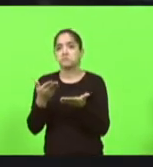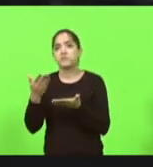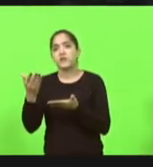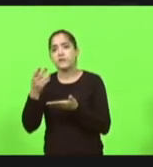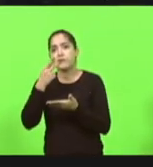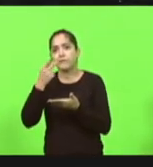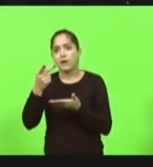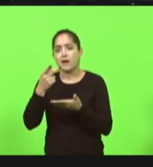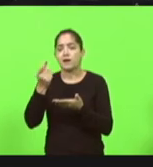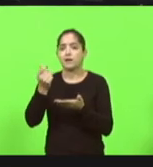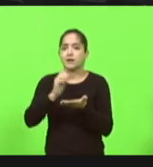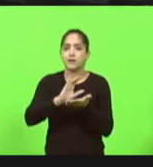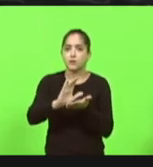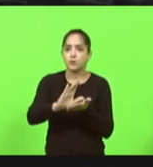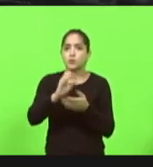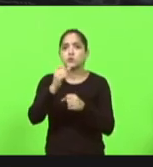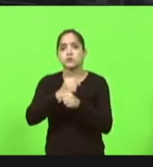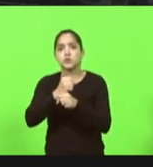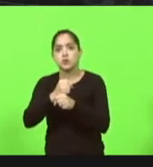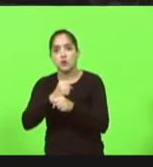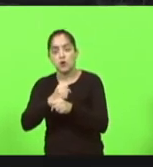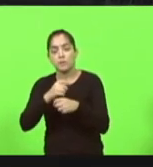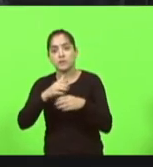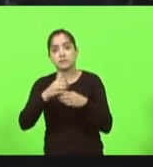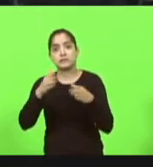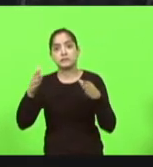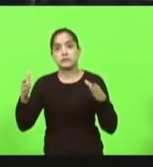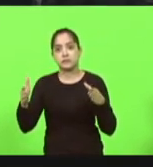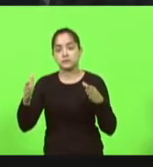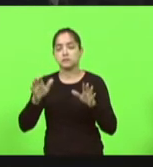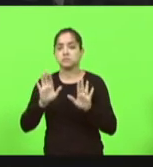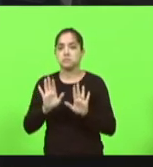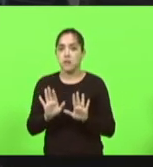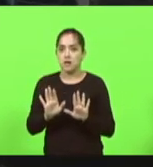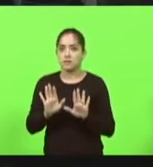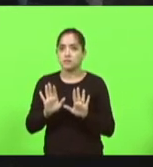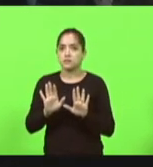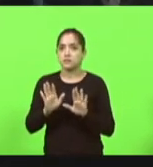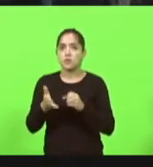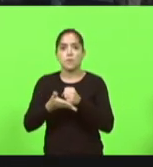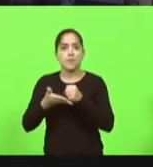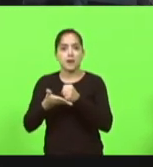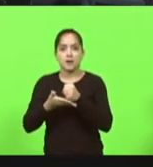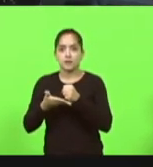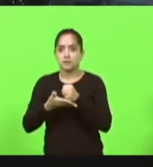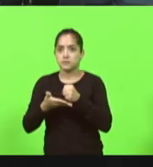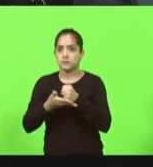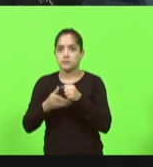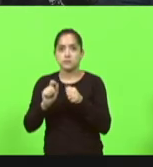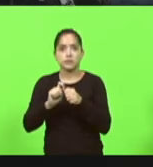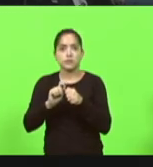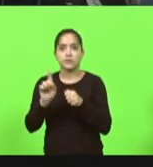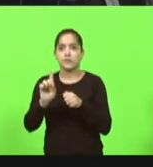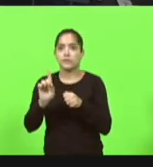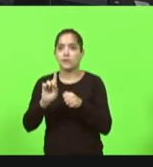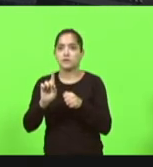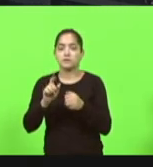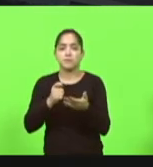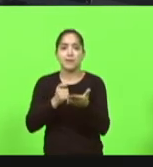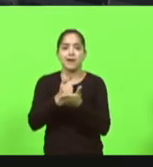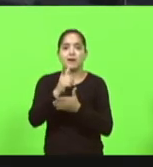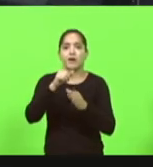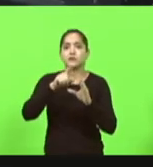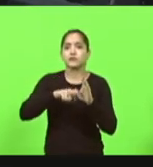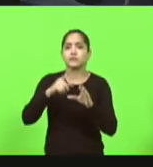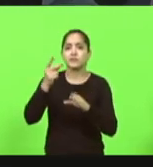Ageu Medeiros, em obras grandes, obras macro, mas, ou seja, nem o básico ainda a gente fez, que é pagar as dívidas antigas. Então, eu faço